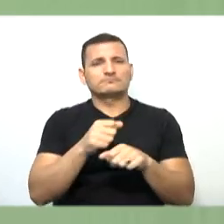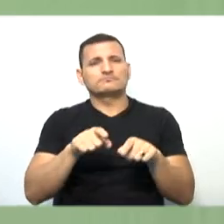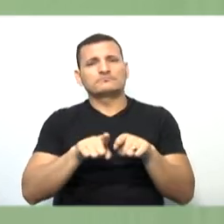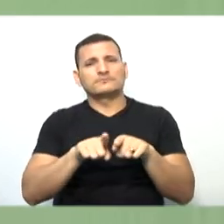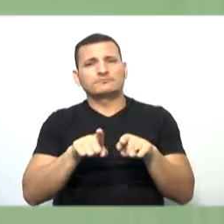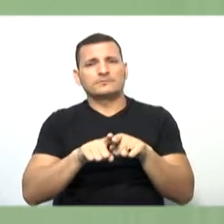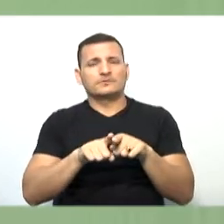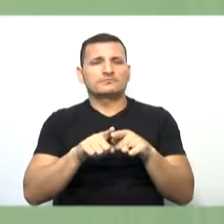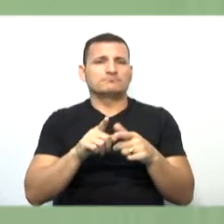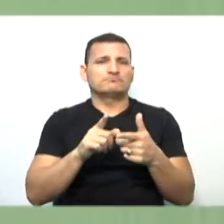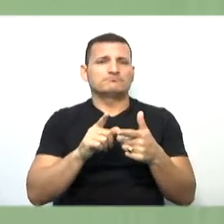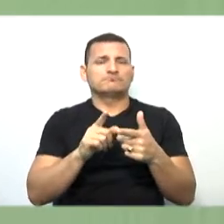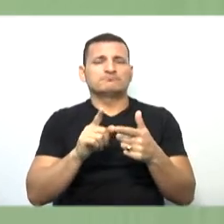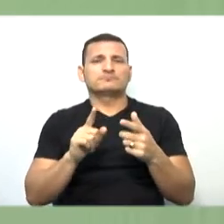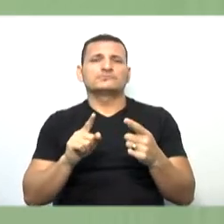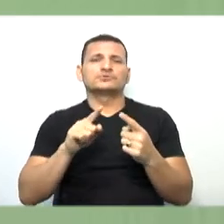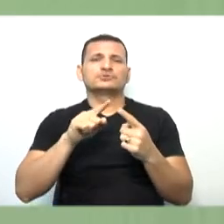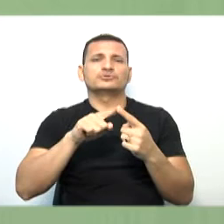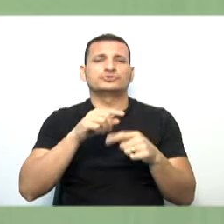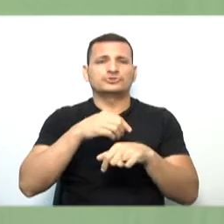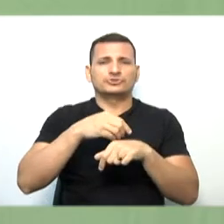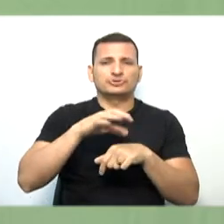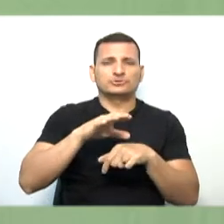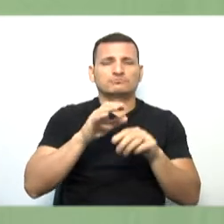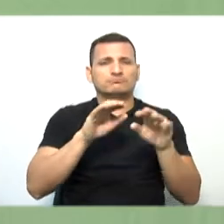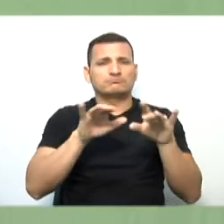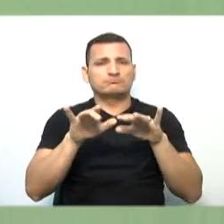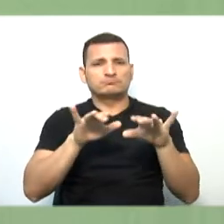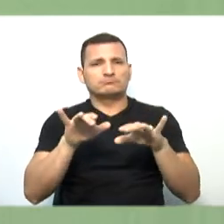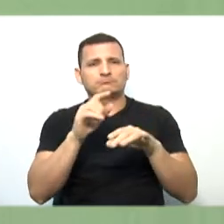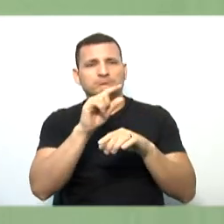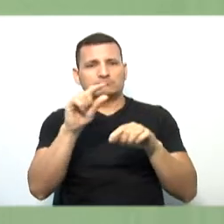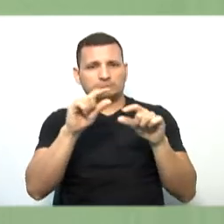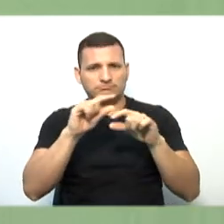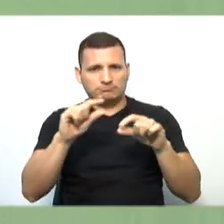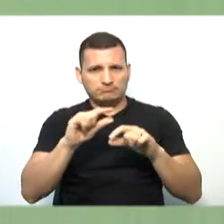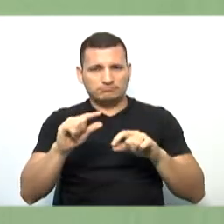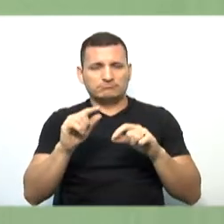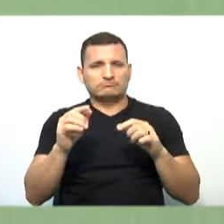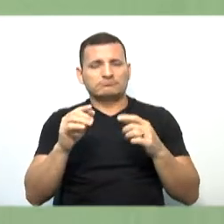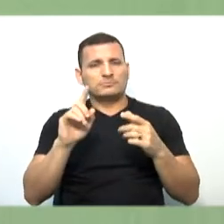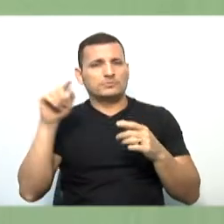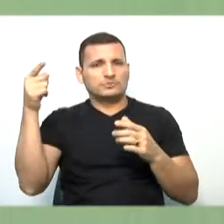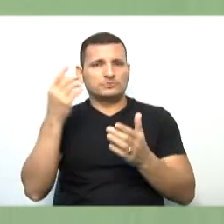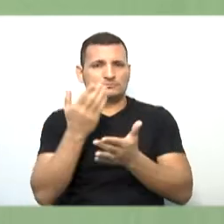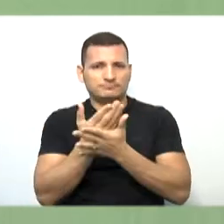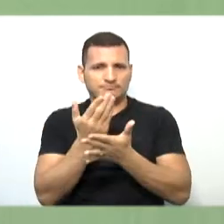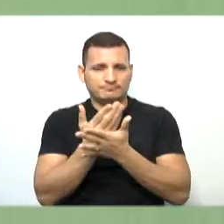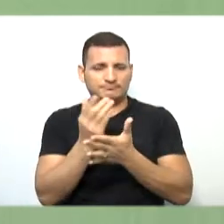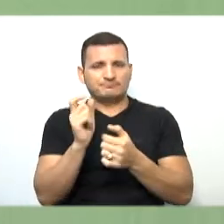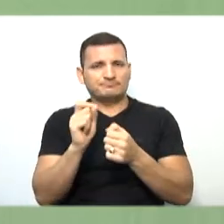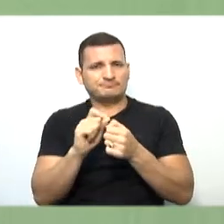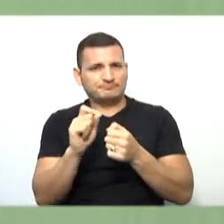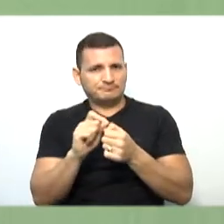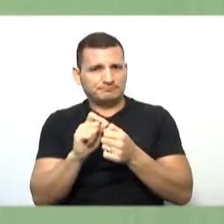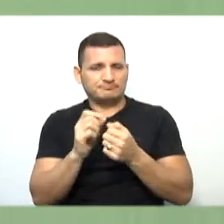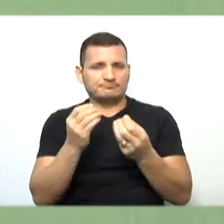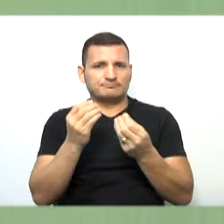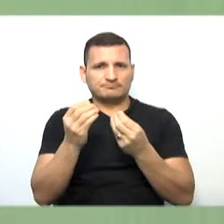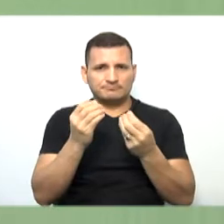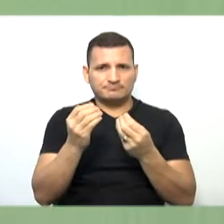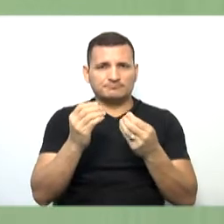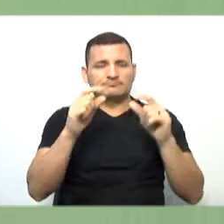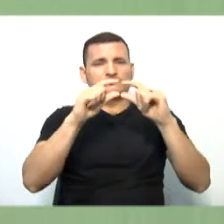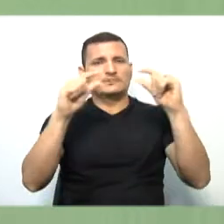de preenchimento de campos. Tudo isso também nós faremos na nossa próxima aula, com essas dicas de preenchimento